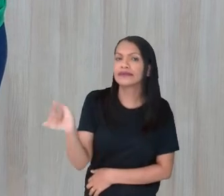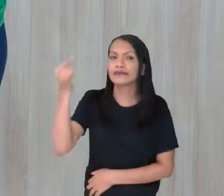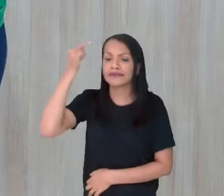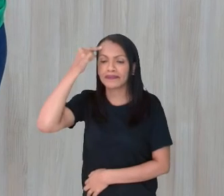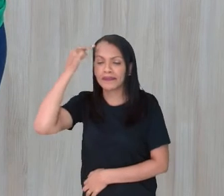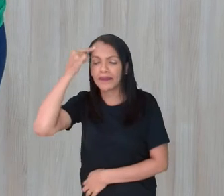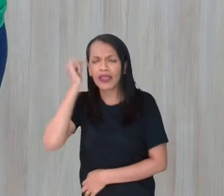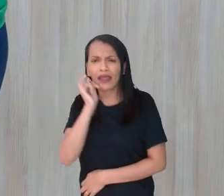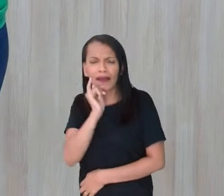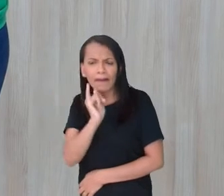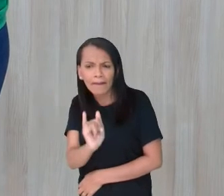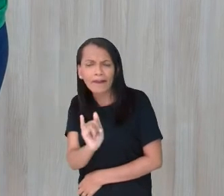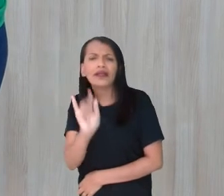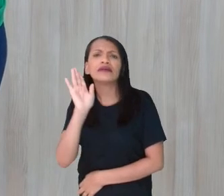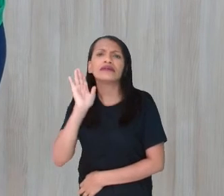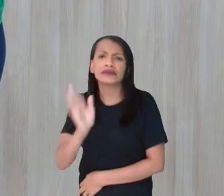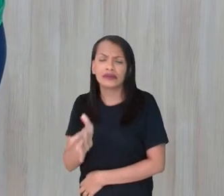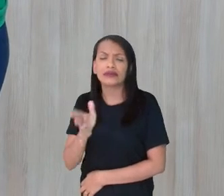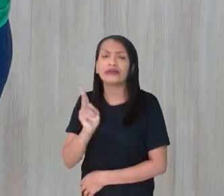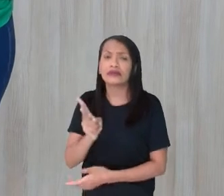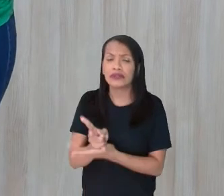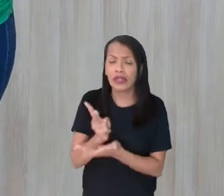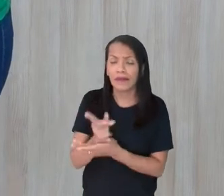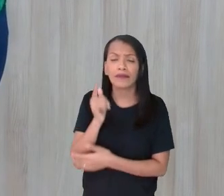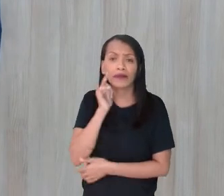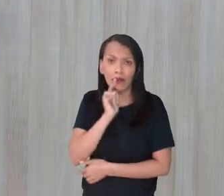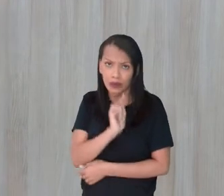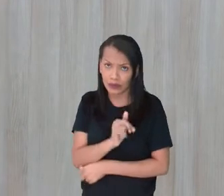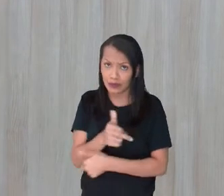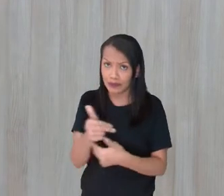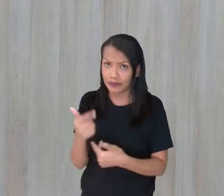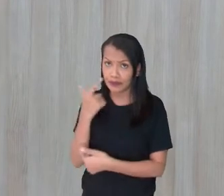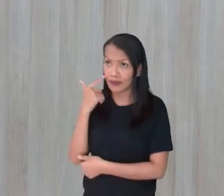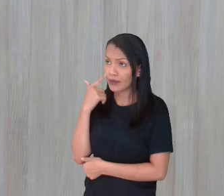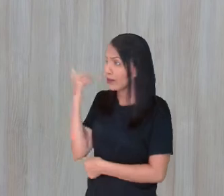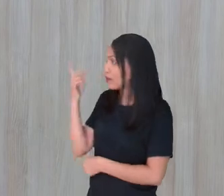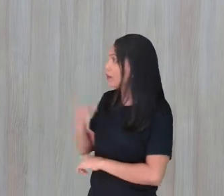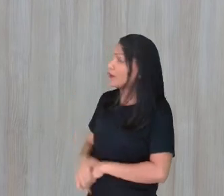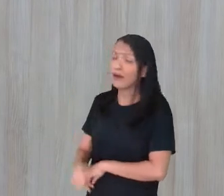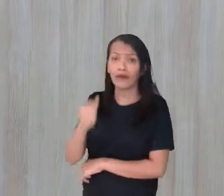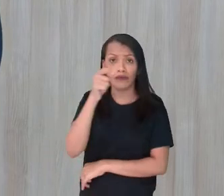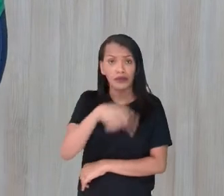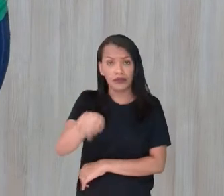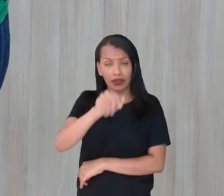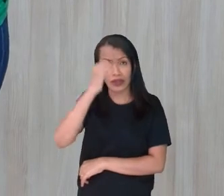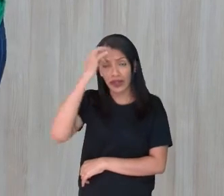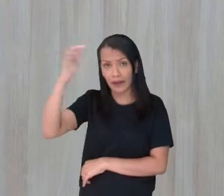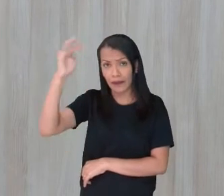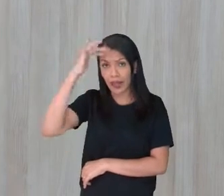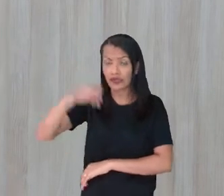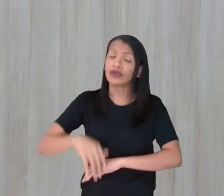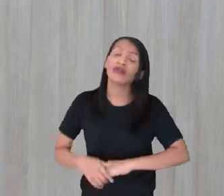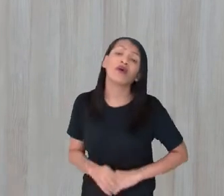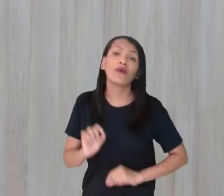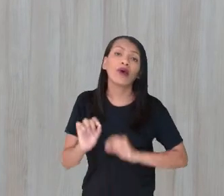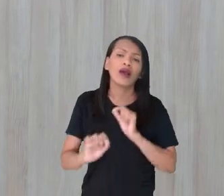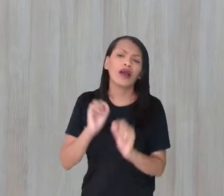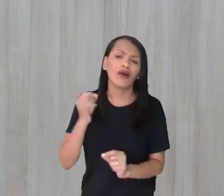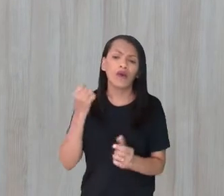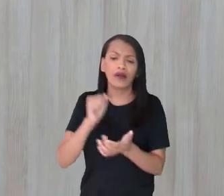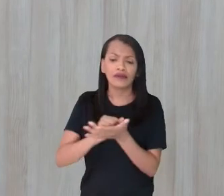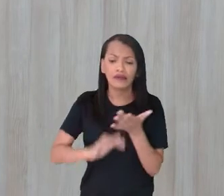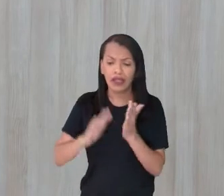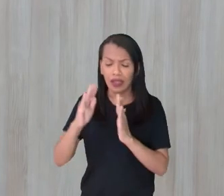Então imagine a cena. Se eu tivesse passado uma tarefa de casa para os meus estudantes e